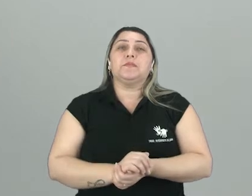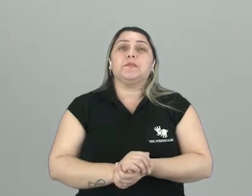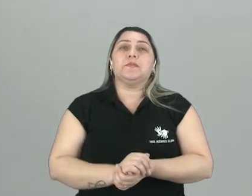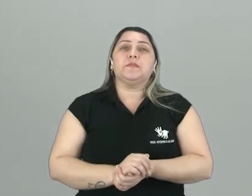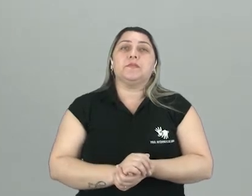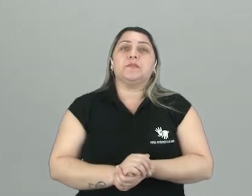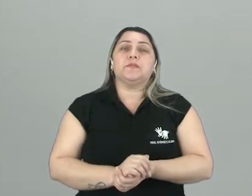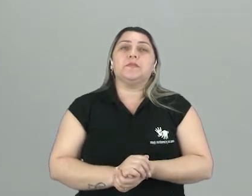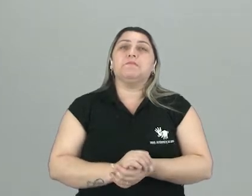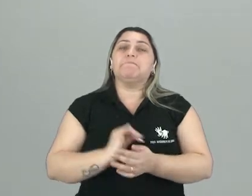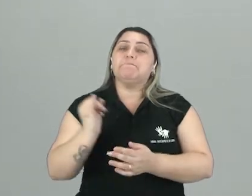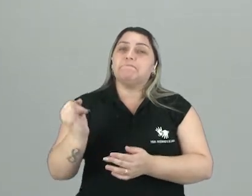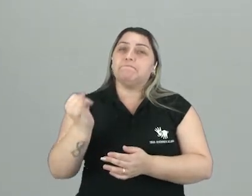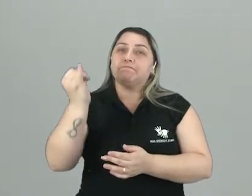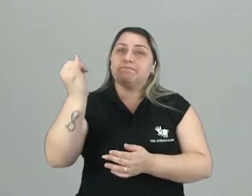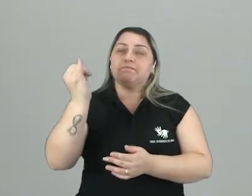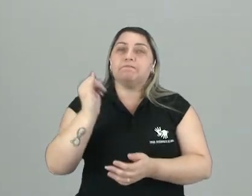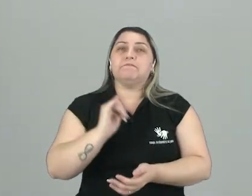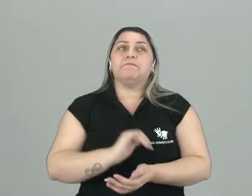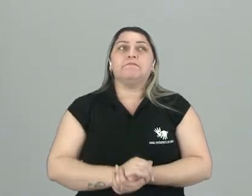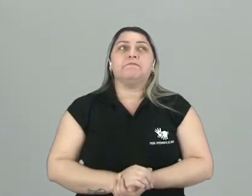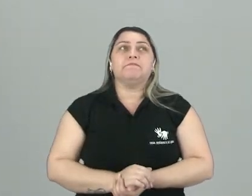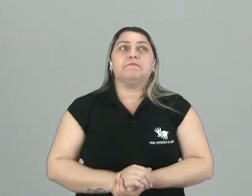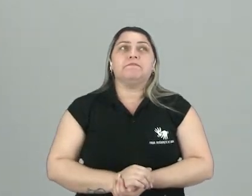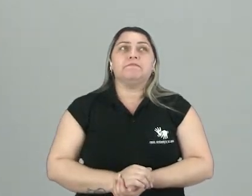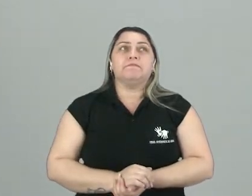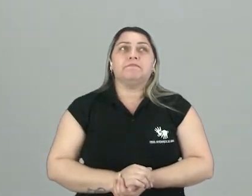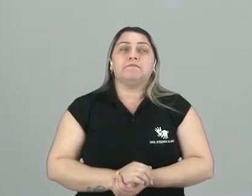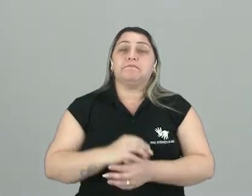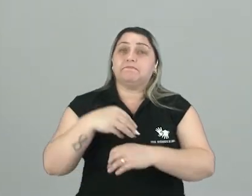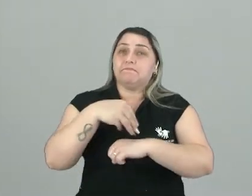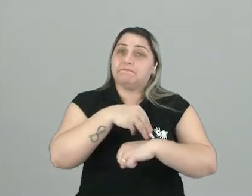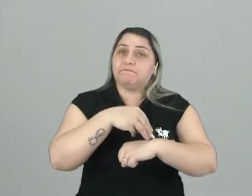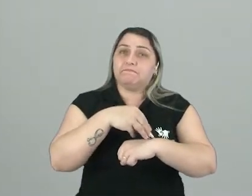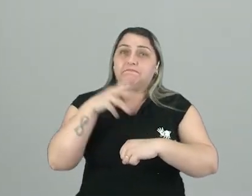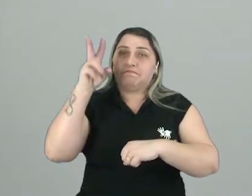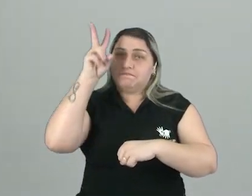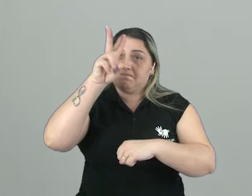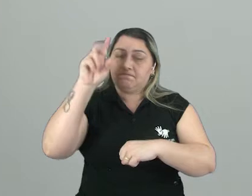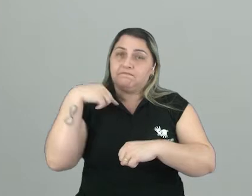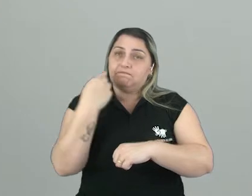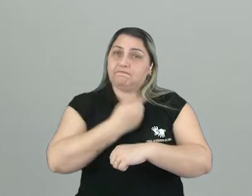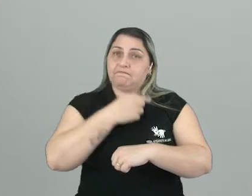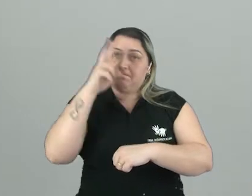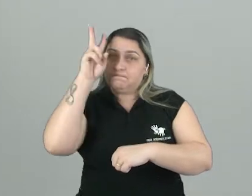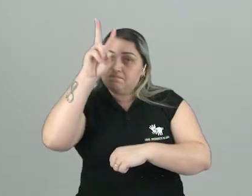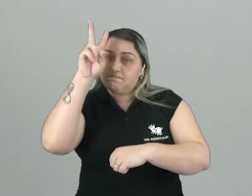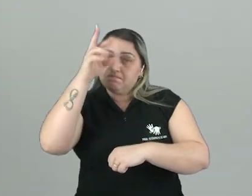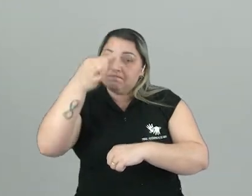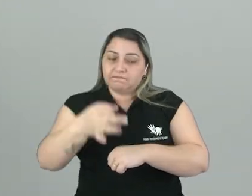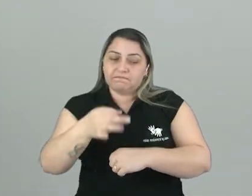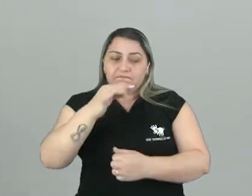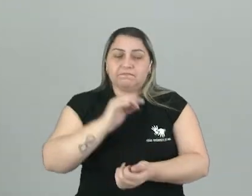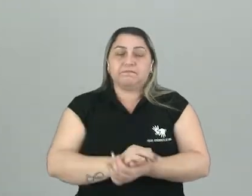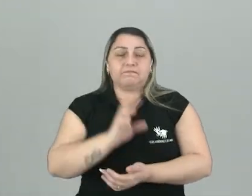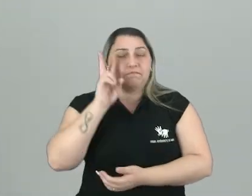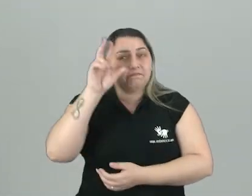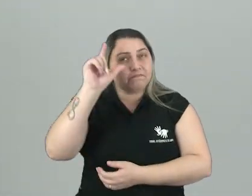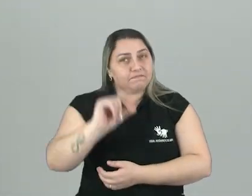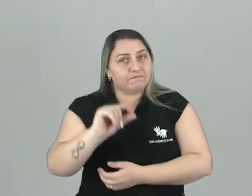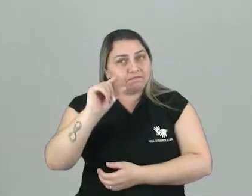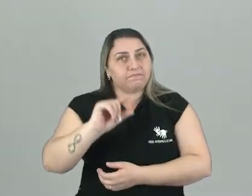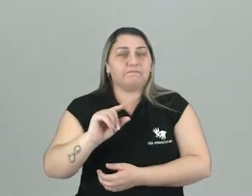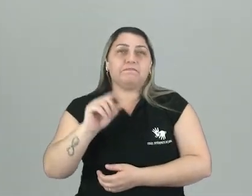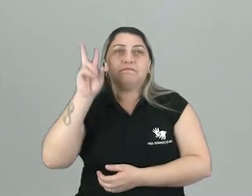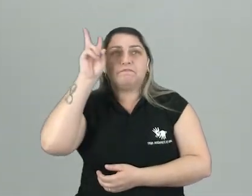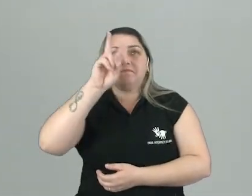pontos que são muito importantes, que são chamados esses momentos históricos da nossa história. Certo? Então vamos lá ver um pouquinho da